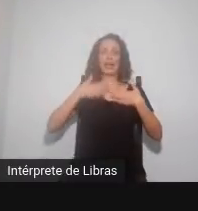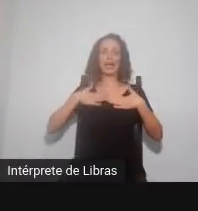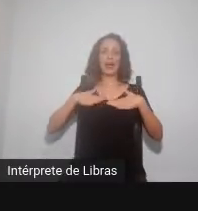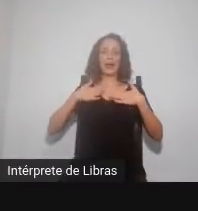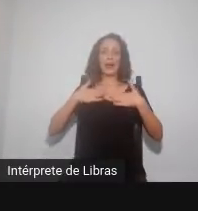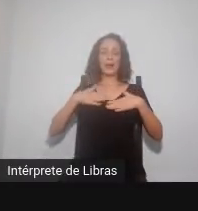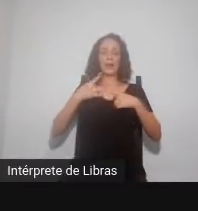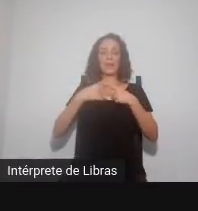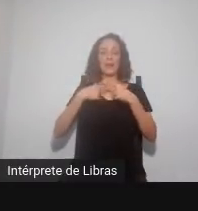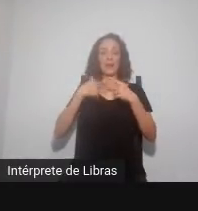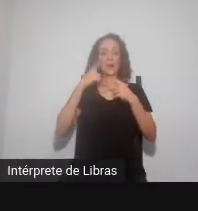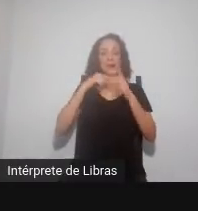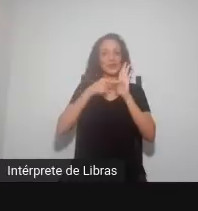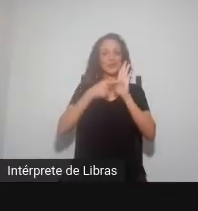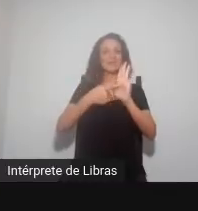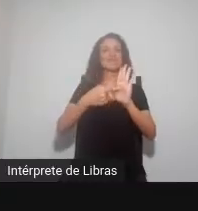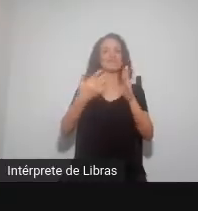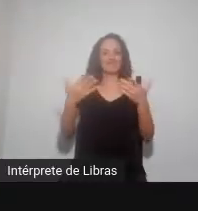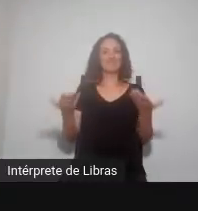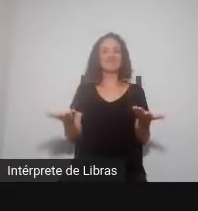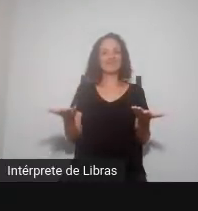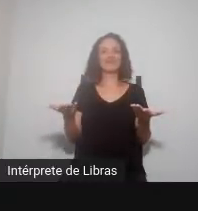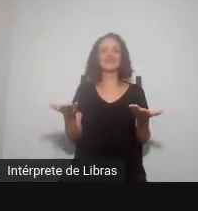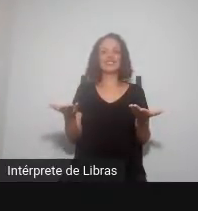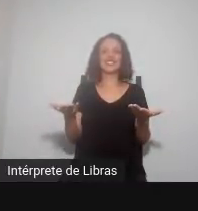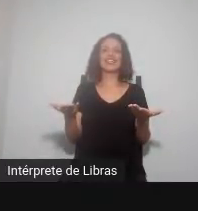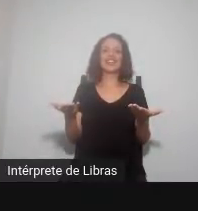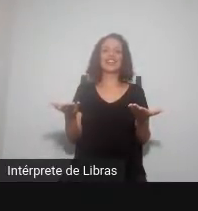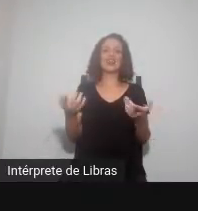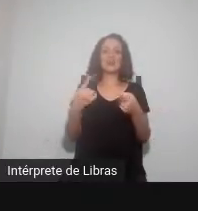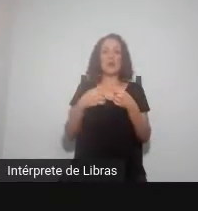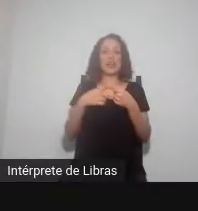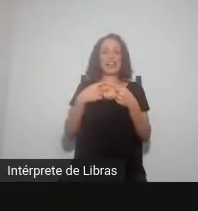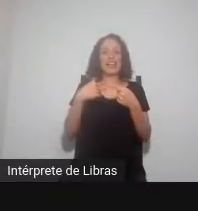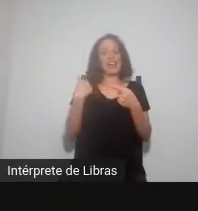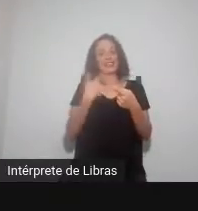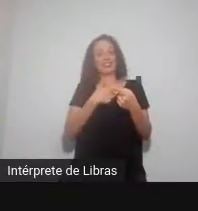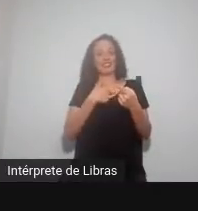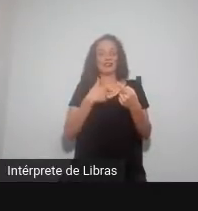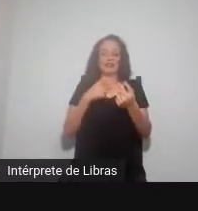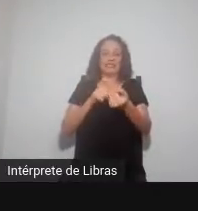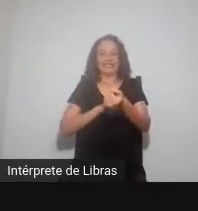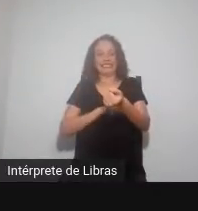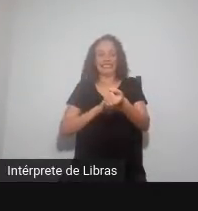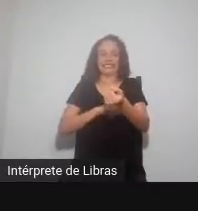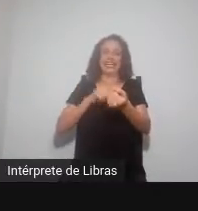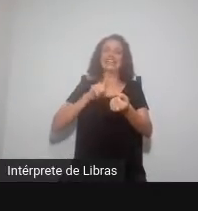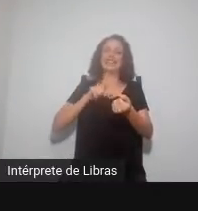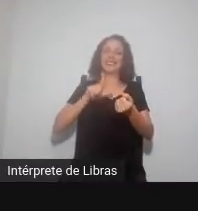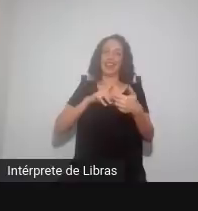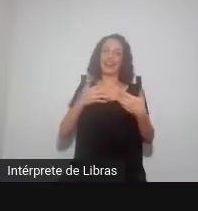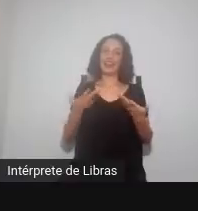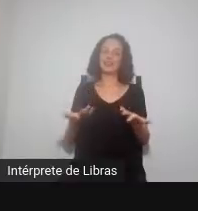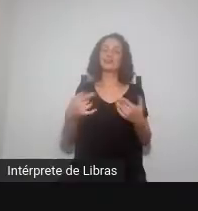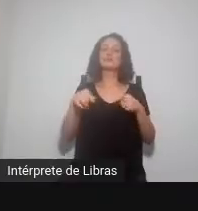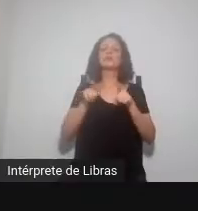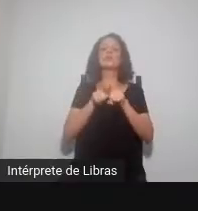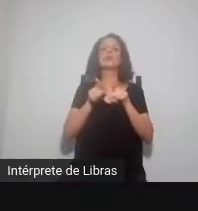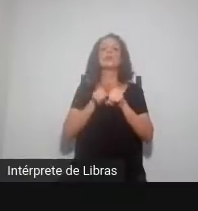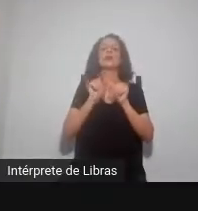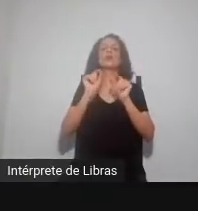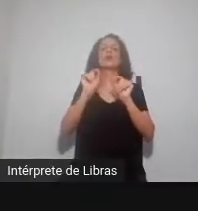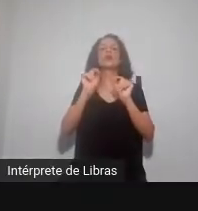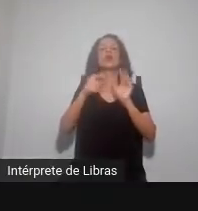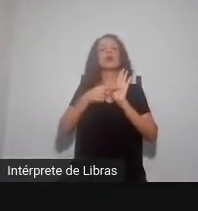enfim, que é sempre um pontinho de tensão, mas também mostrar o quanto